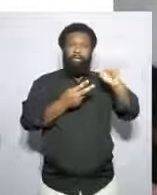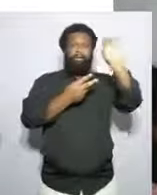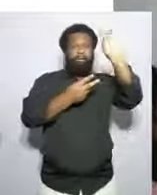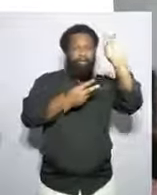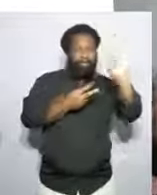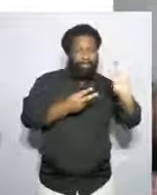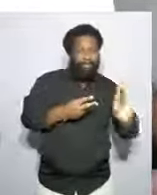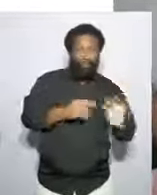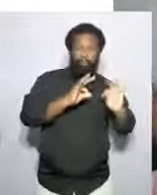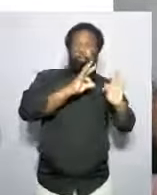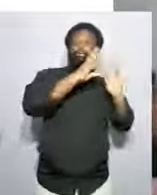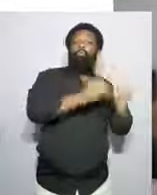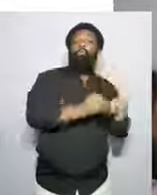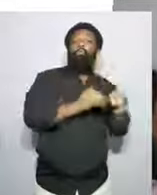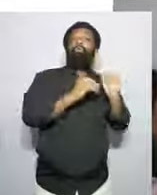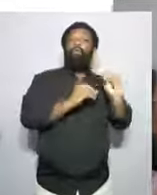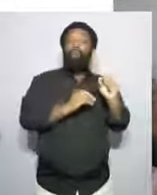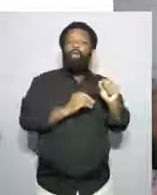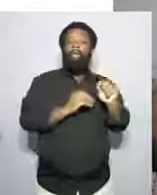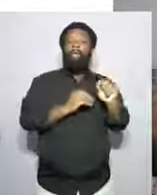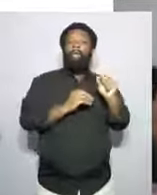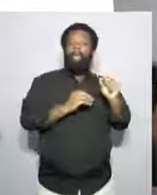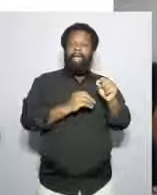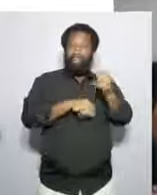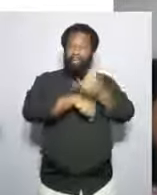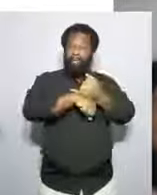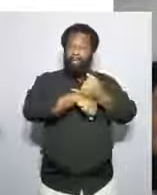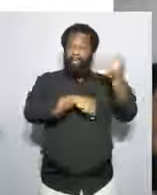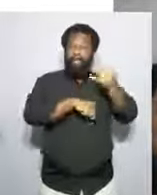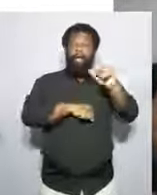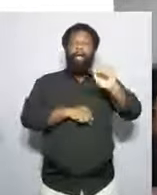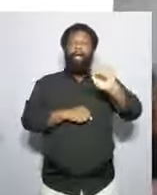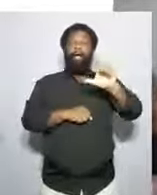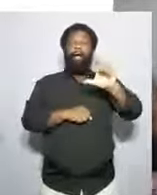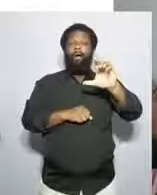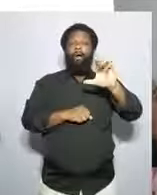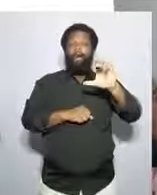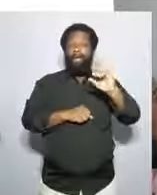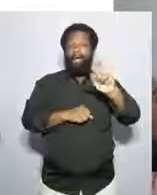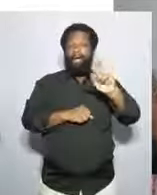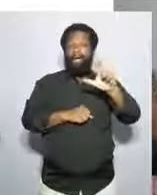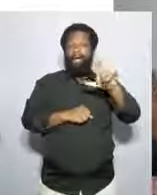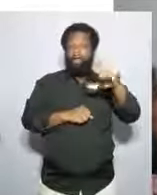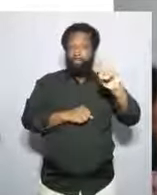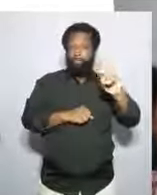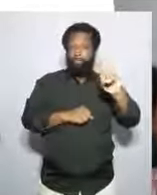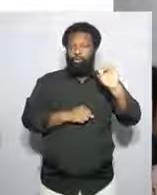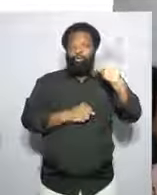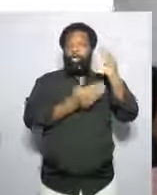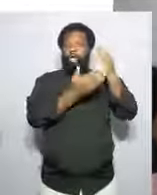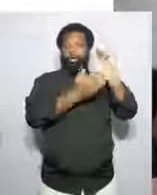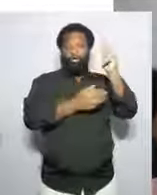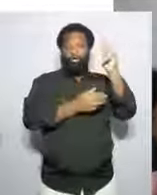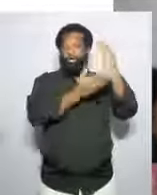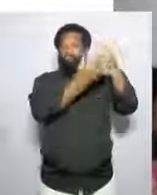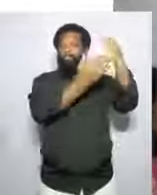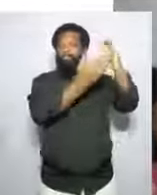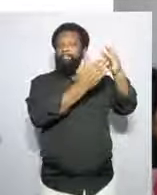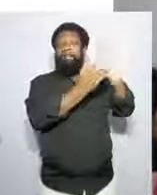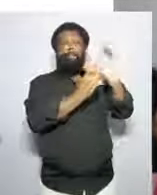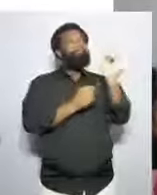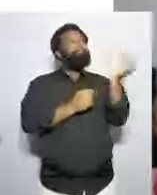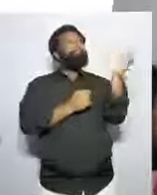césio e frâncio, eles são metais alcalinos, com exceção do hidrogênio. O hidrogênio só está